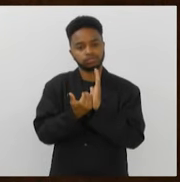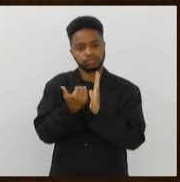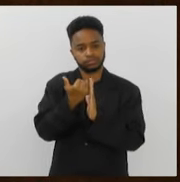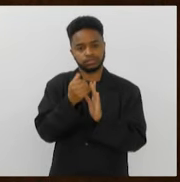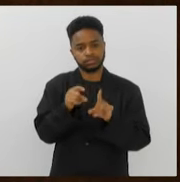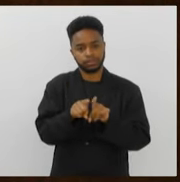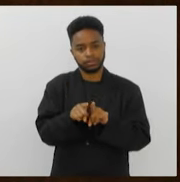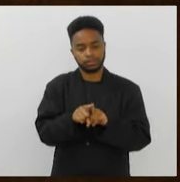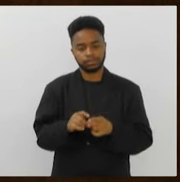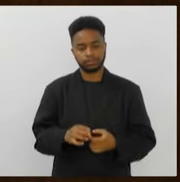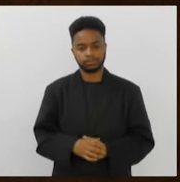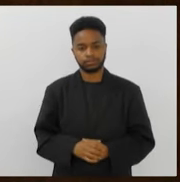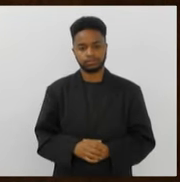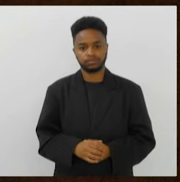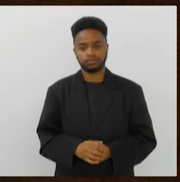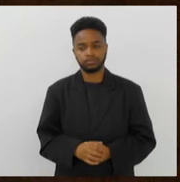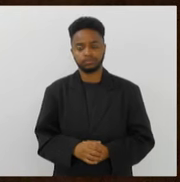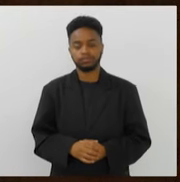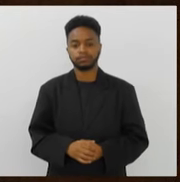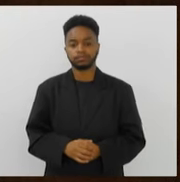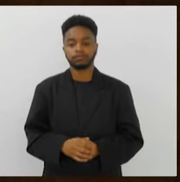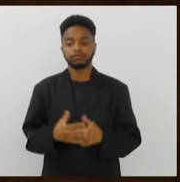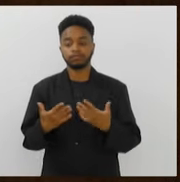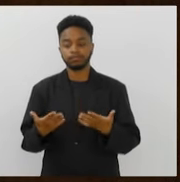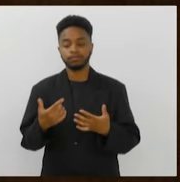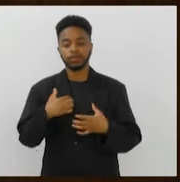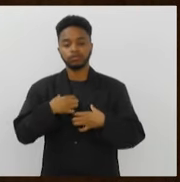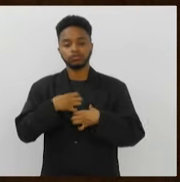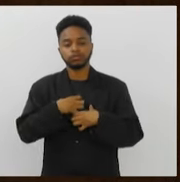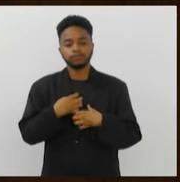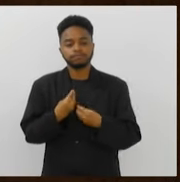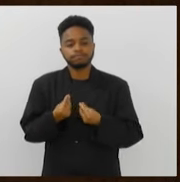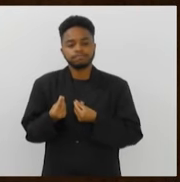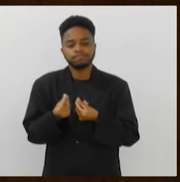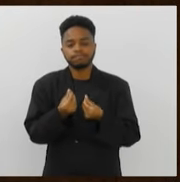grande. E o que mais me sensibilizou